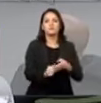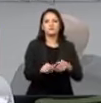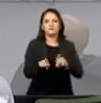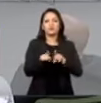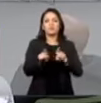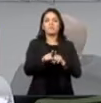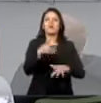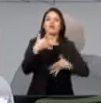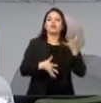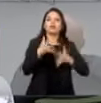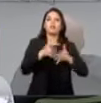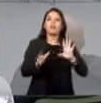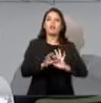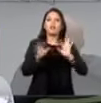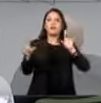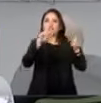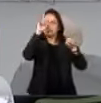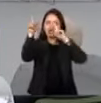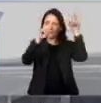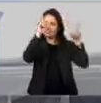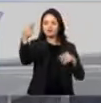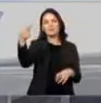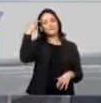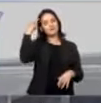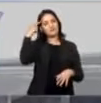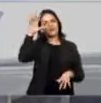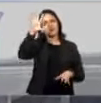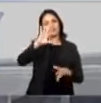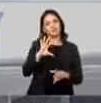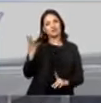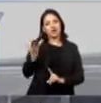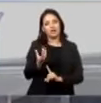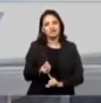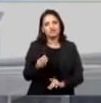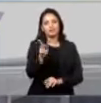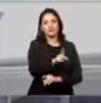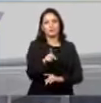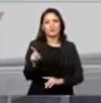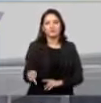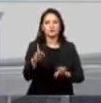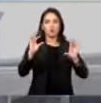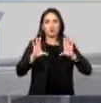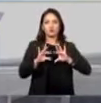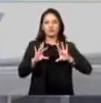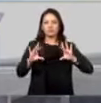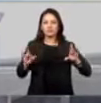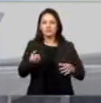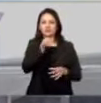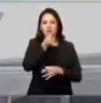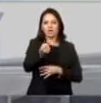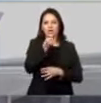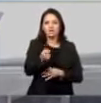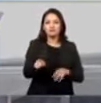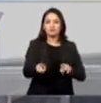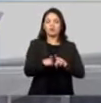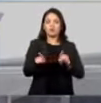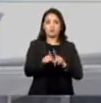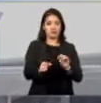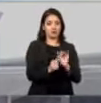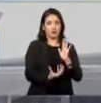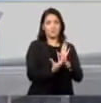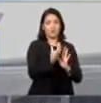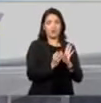de criação e pensamento de artistas, intelectuais, jornalistas, professores e cientistas, bem como a produção de bens artísticos e